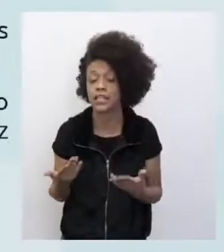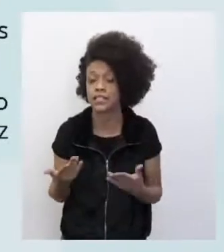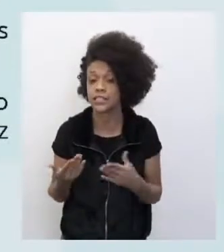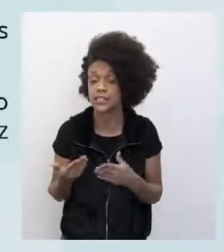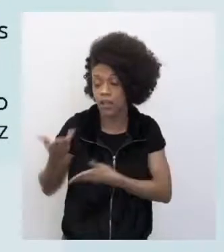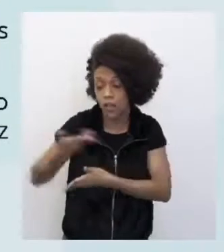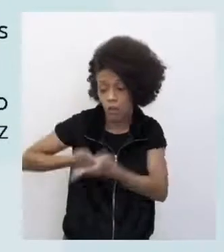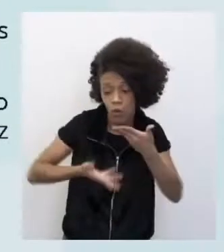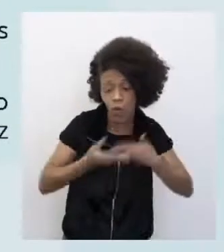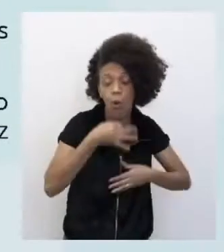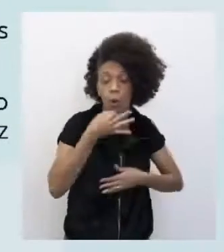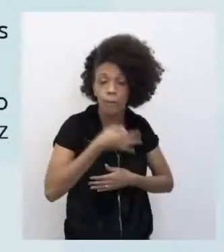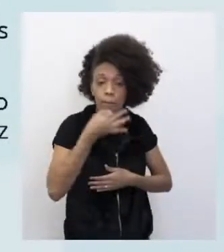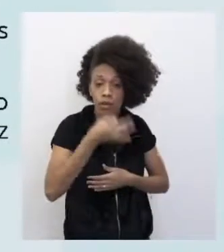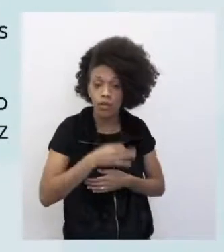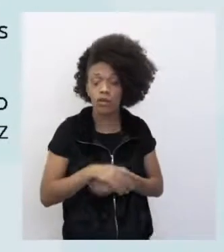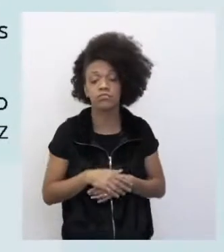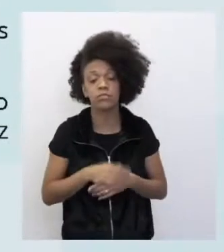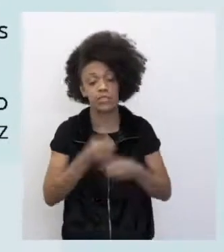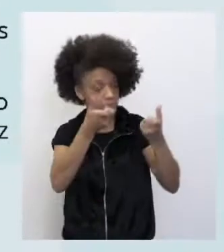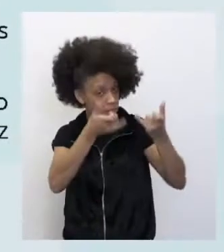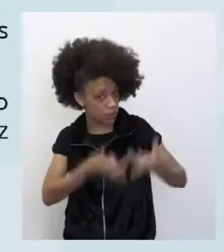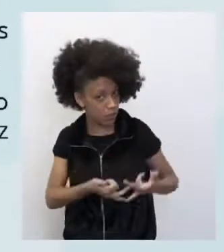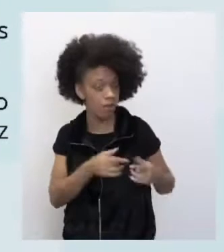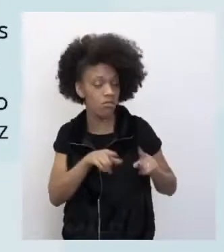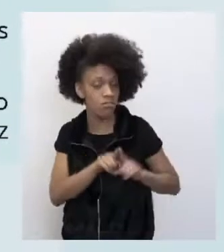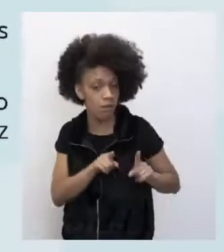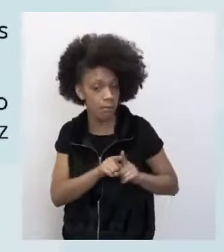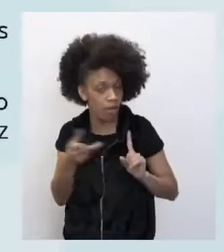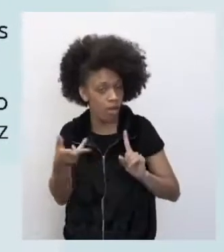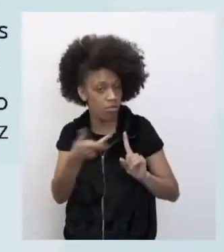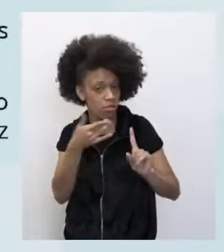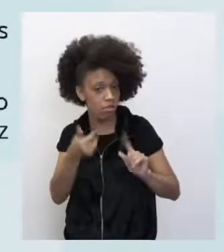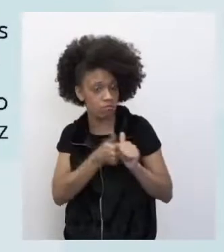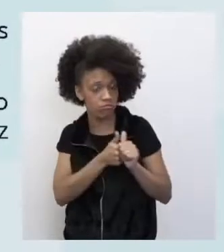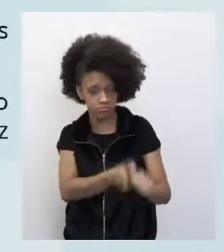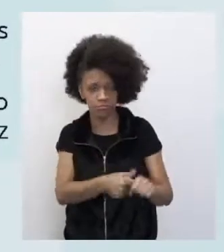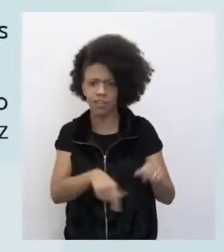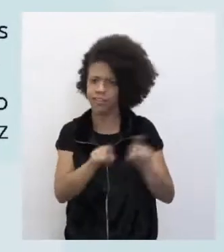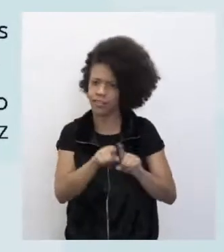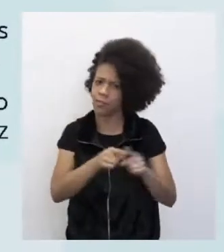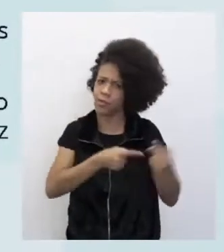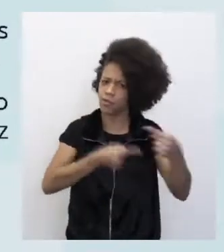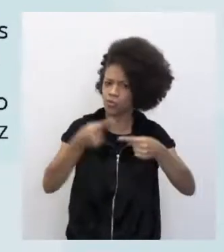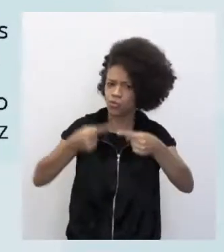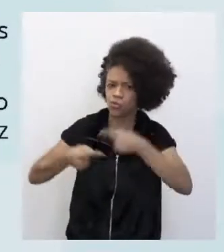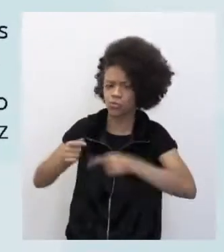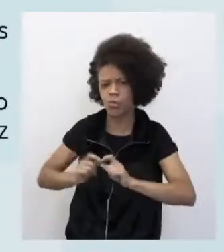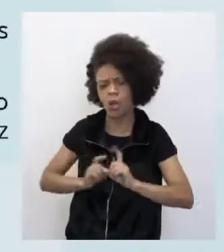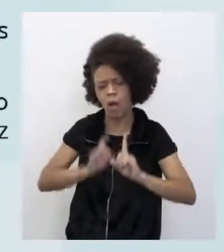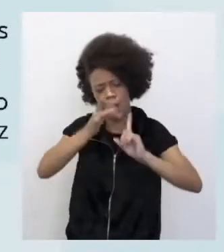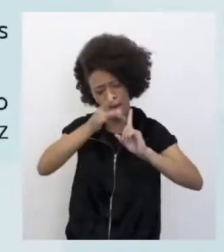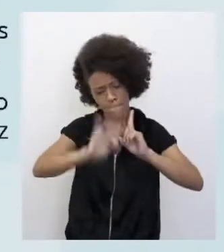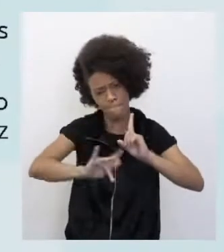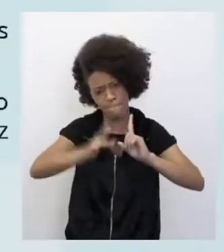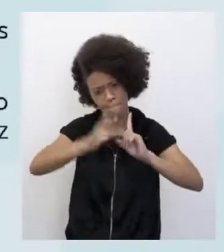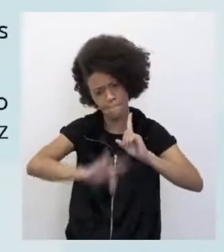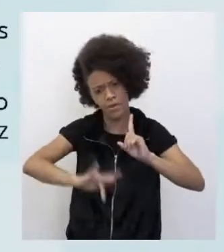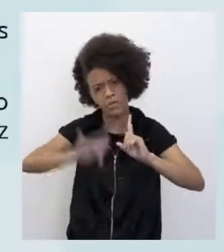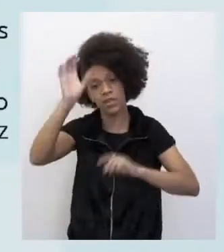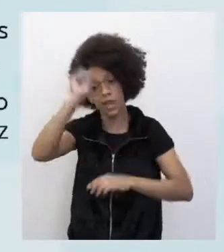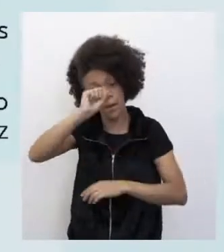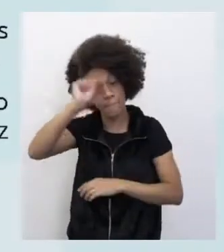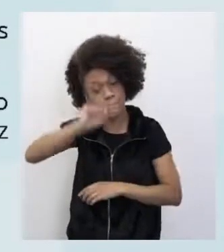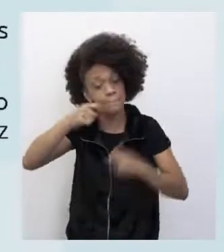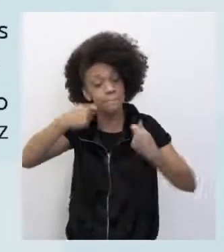transmitem opiniões e argumentos e assim persuadem seus seguidores. Também discutimos sobre o capacitismo e aprendemos que